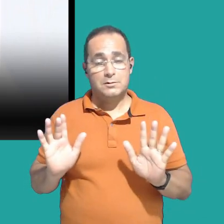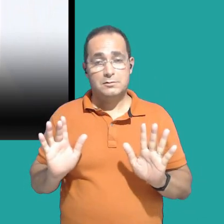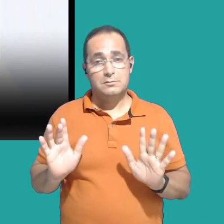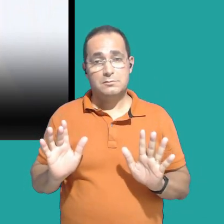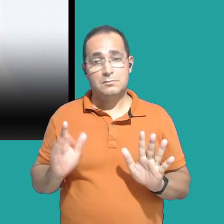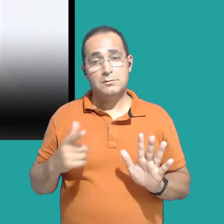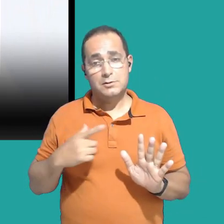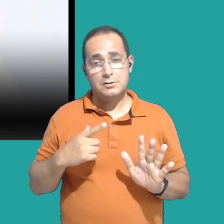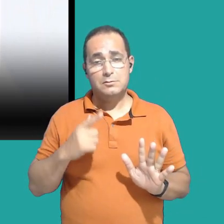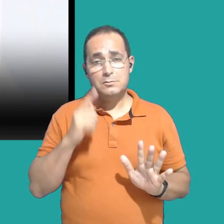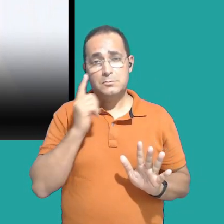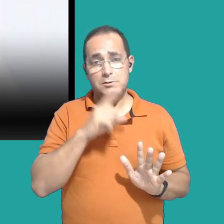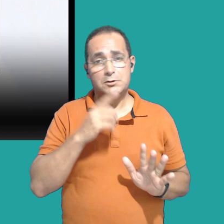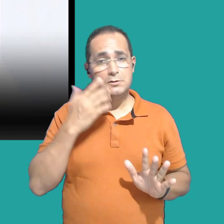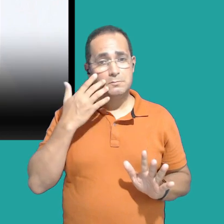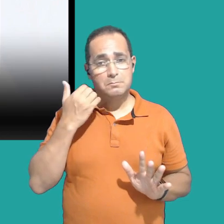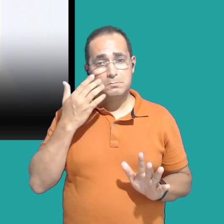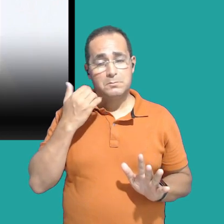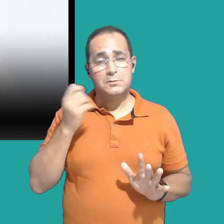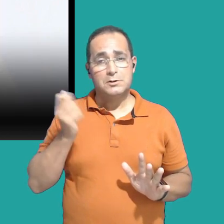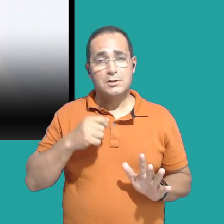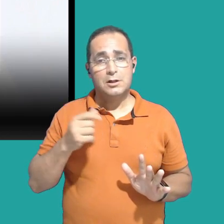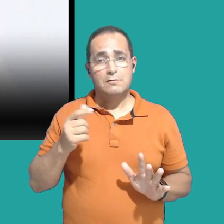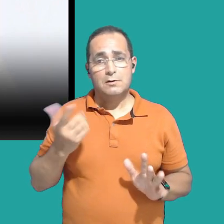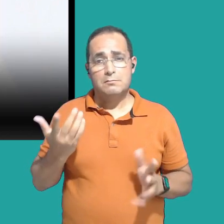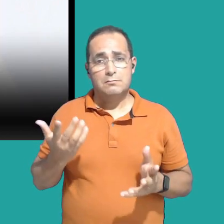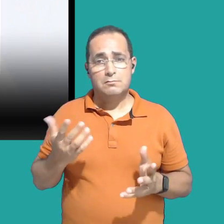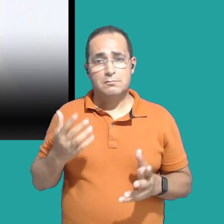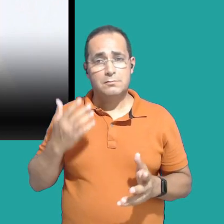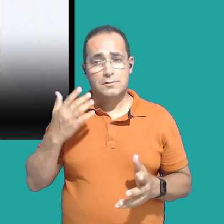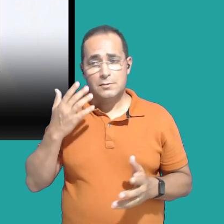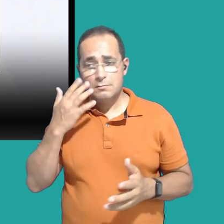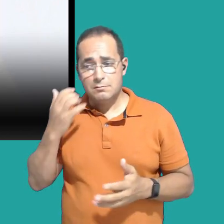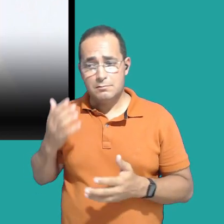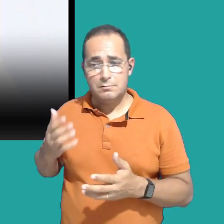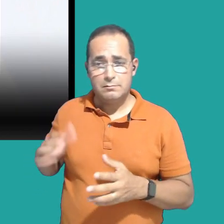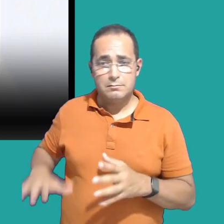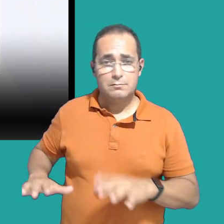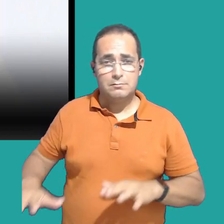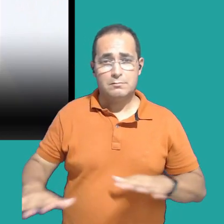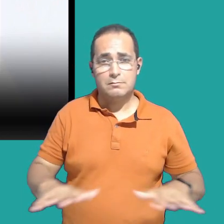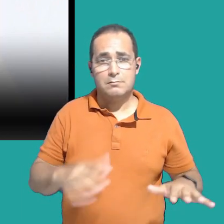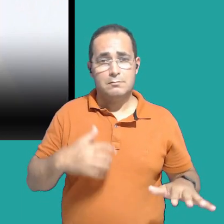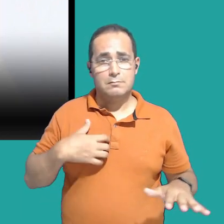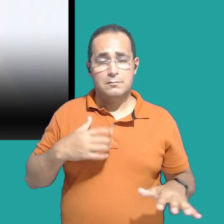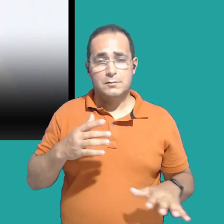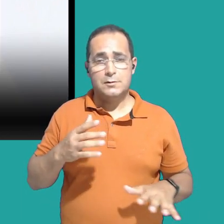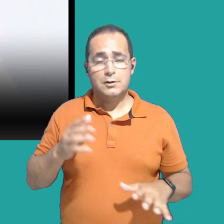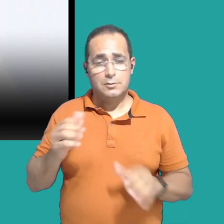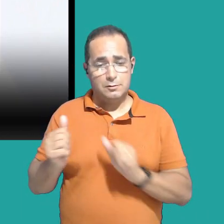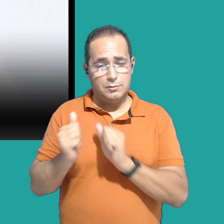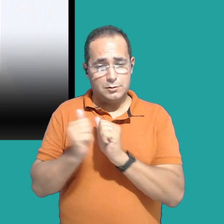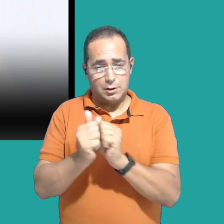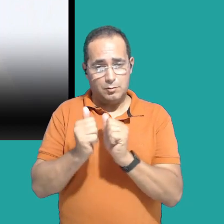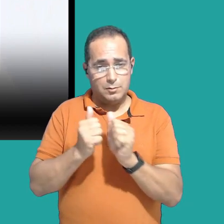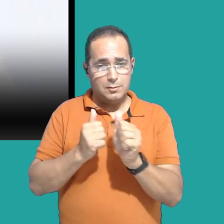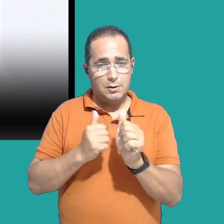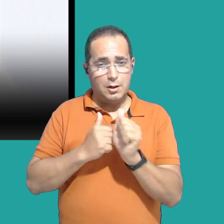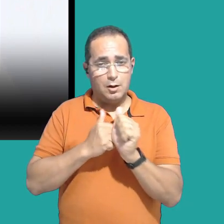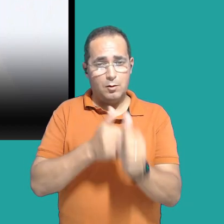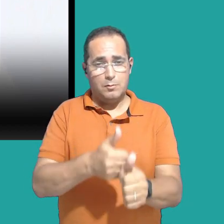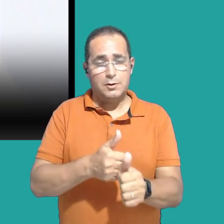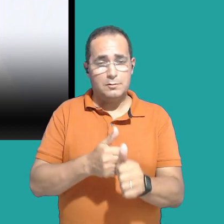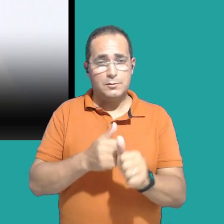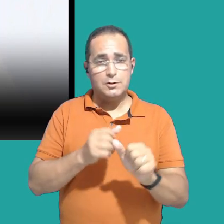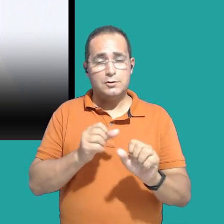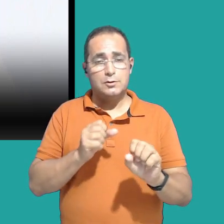os olhos, mas, ao mesmo tempo, eu podia aprender que eu poderia usar os outros sentidos para enxergar, né? Eu